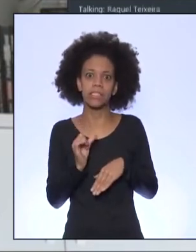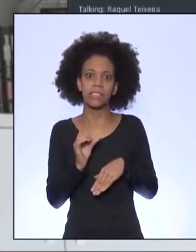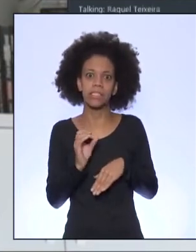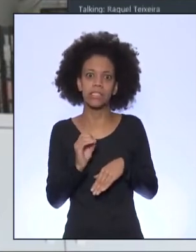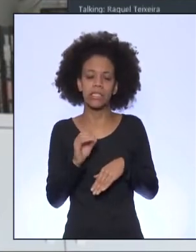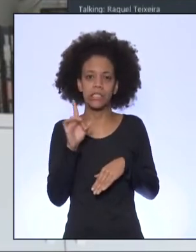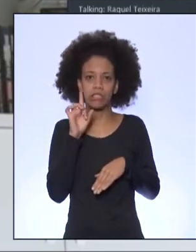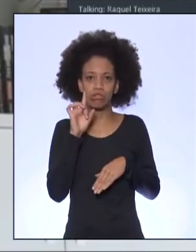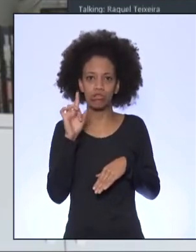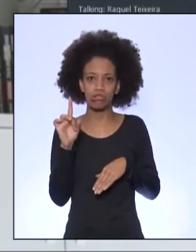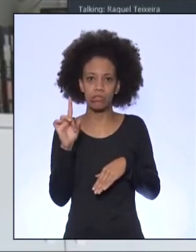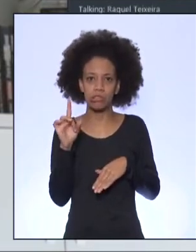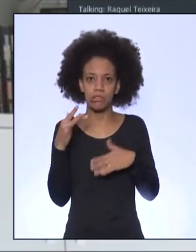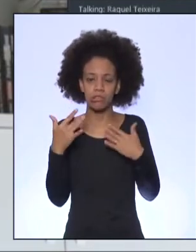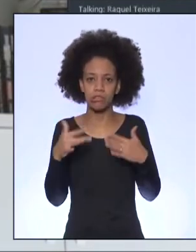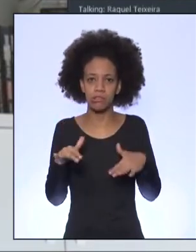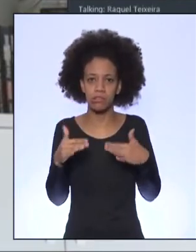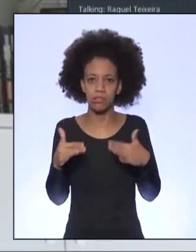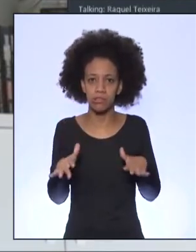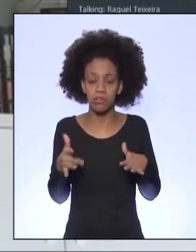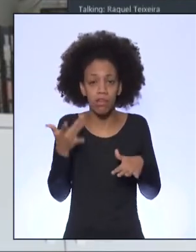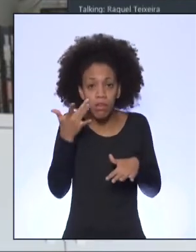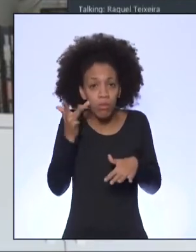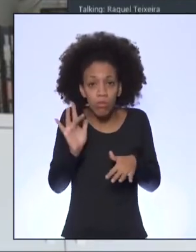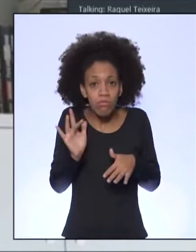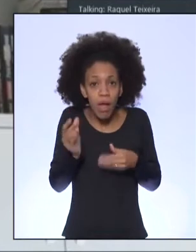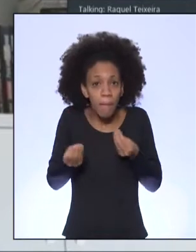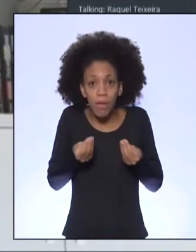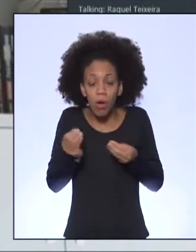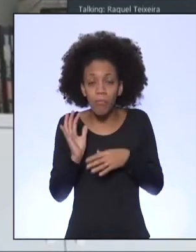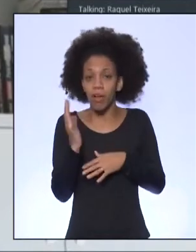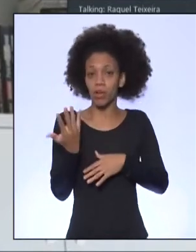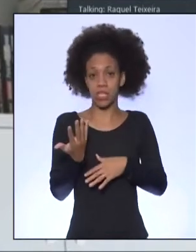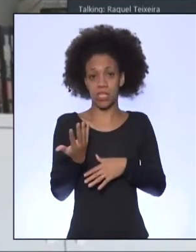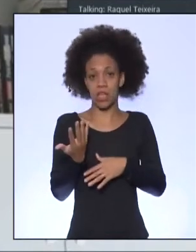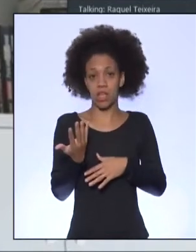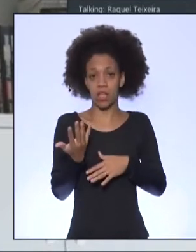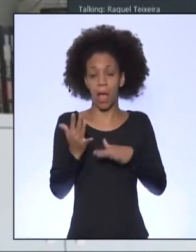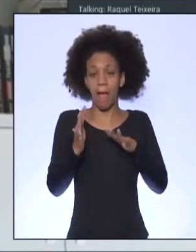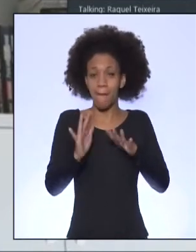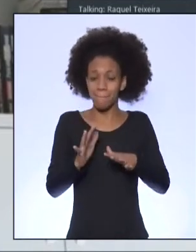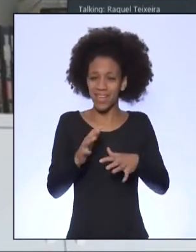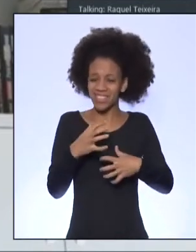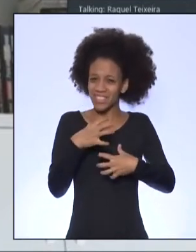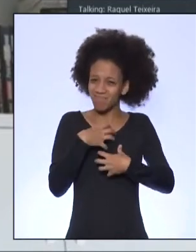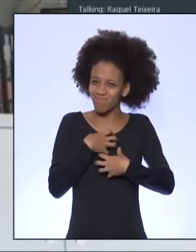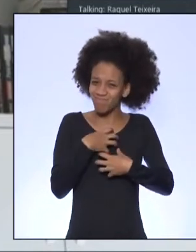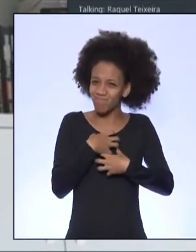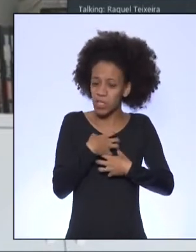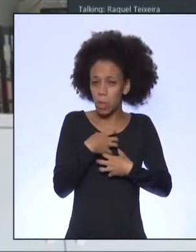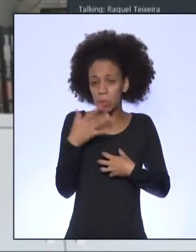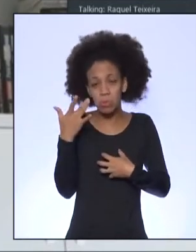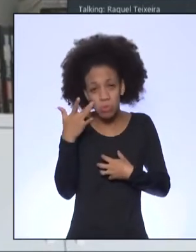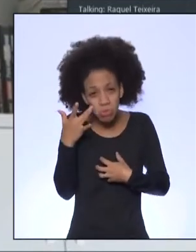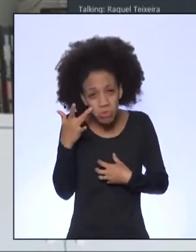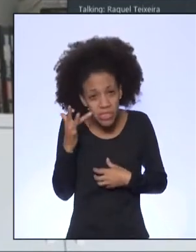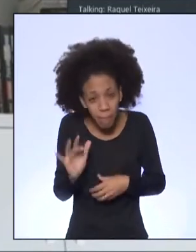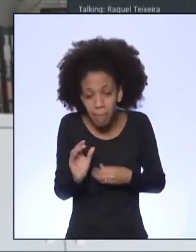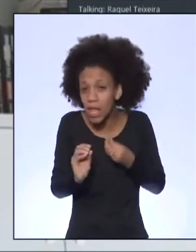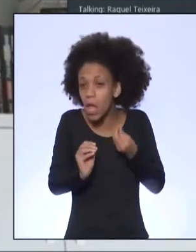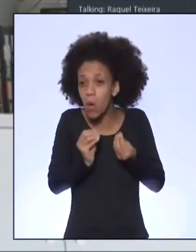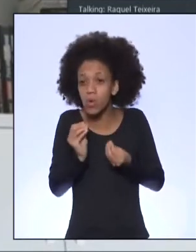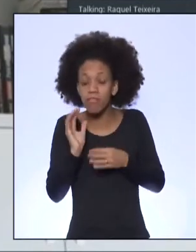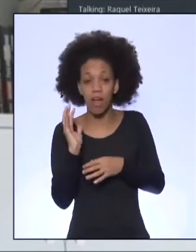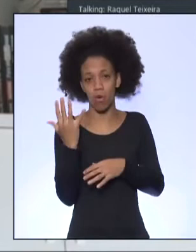não sabemos o que virá. E eu acho que é exatamente essa sensação de não sabemos o que virá